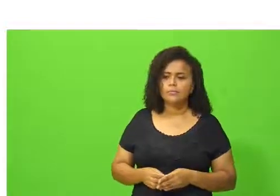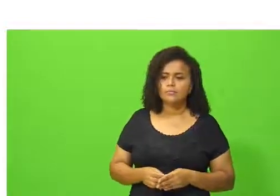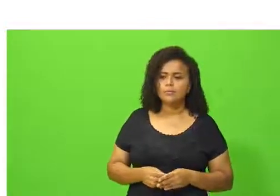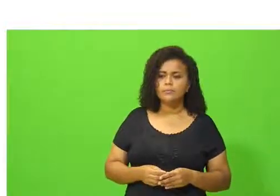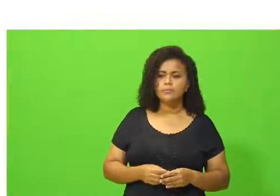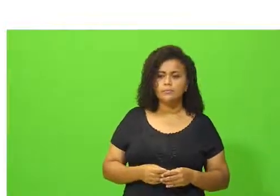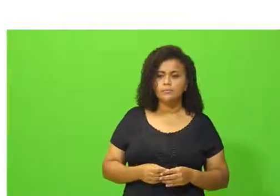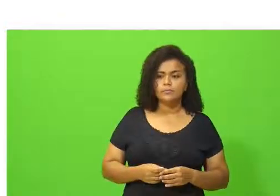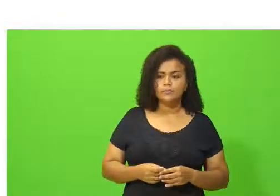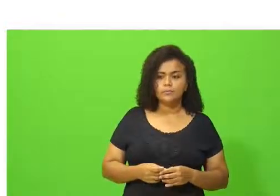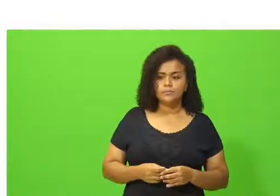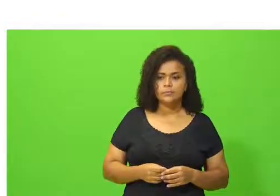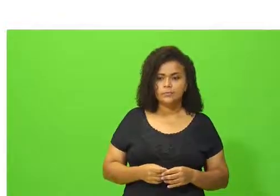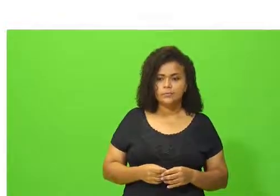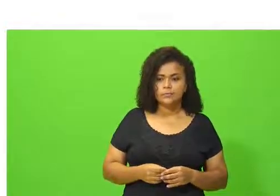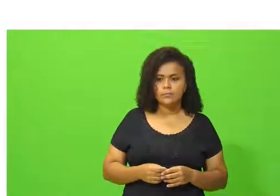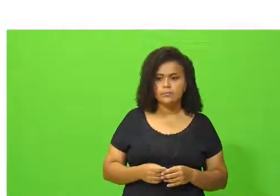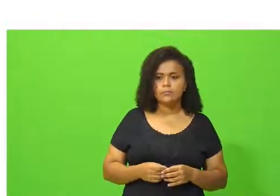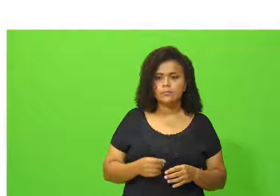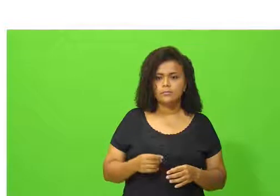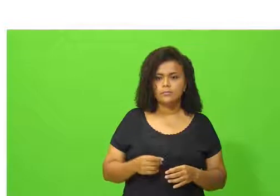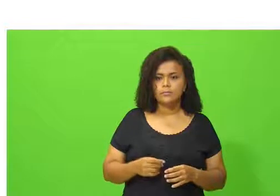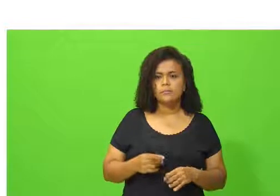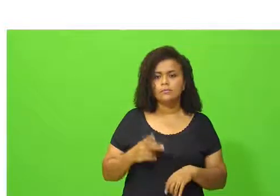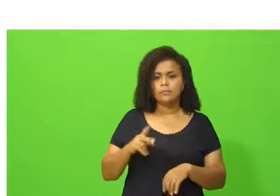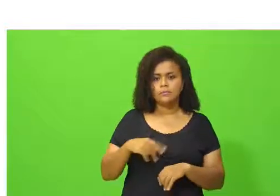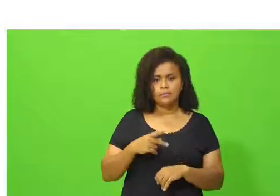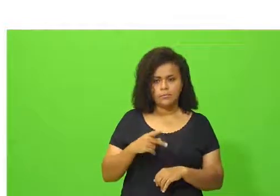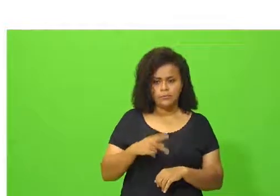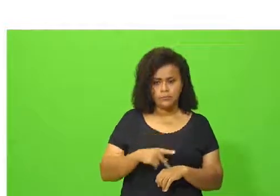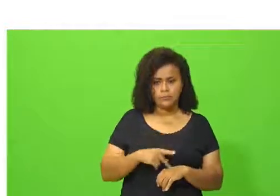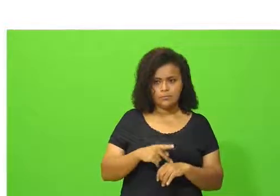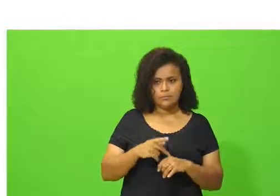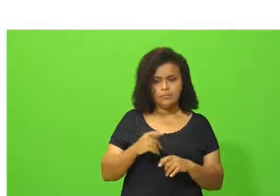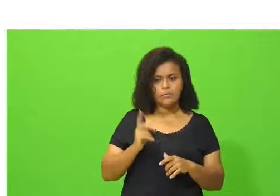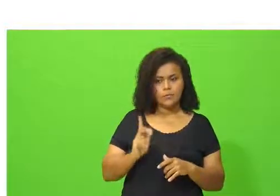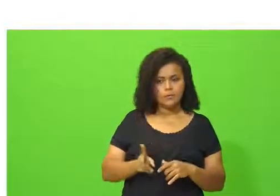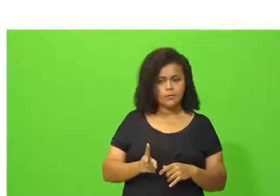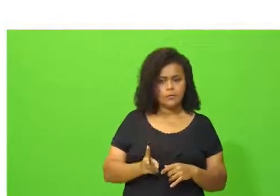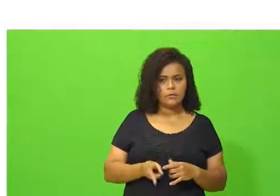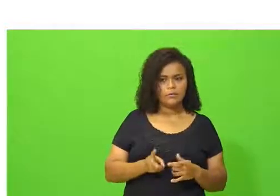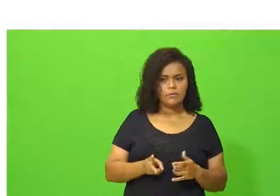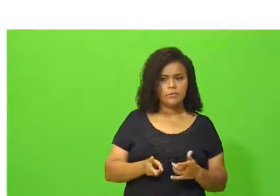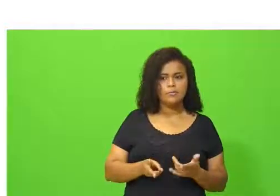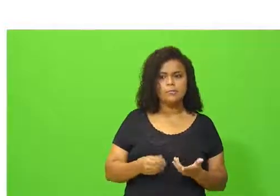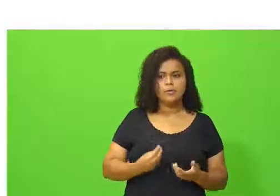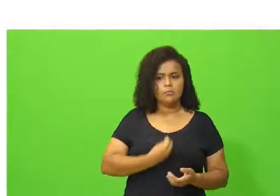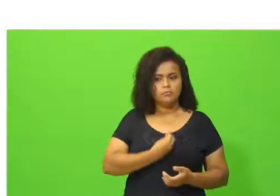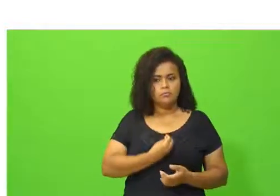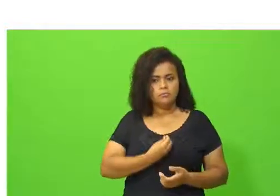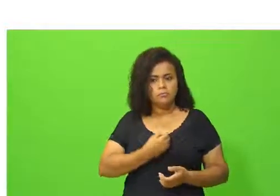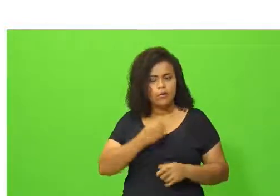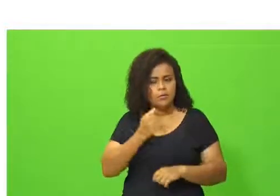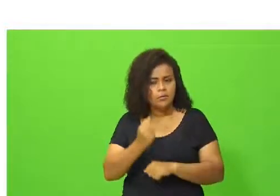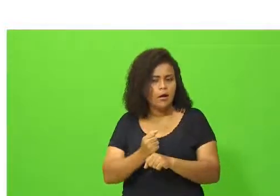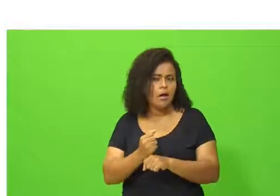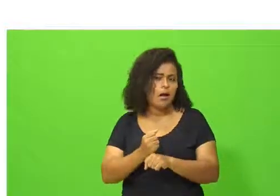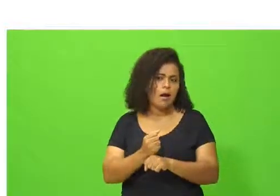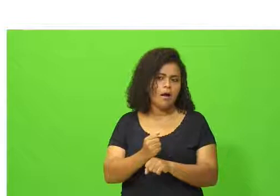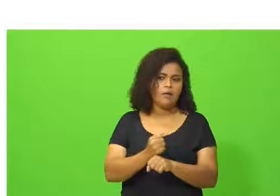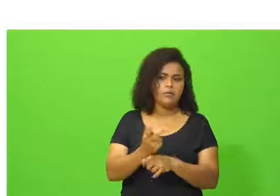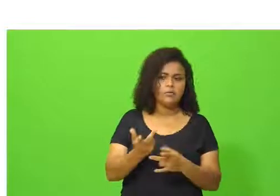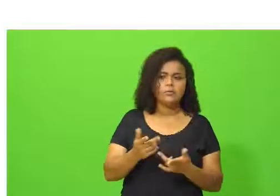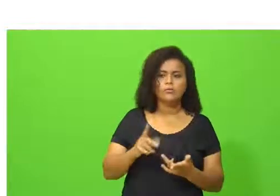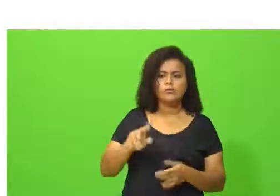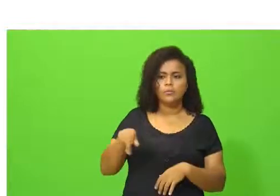A expectativa de vida nos países desenvolvidos é considerada elevada, enquanto que nos países subdesenvolvidos é, portanto,